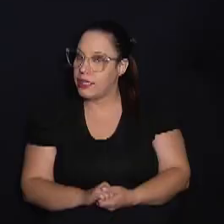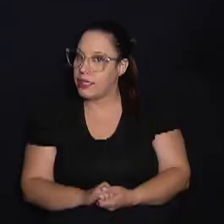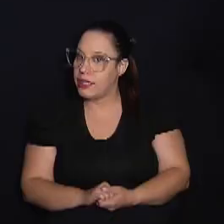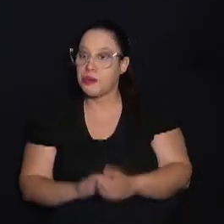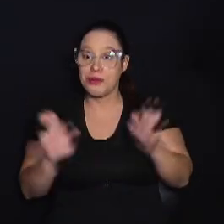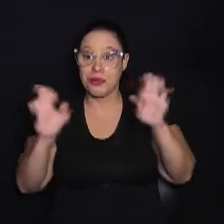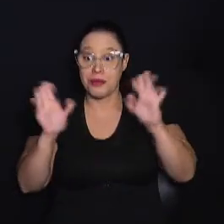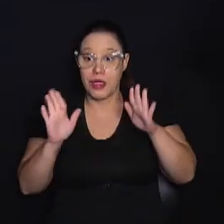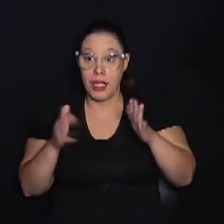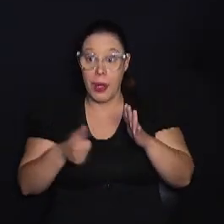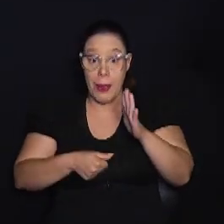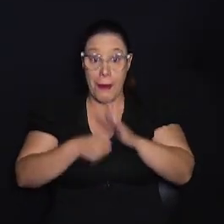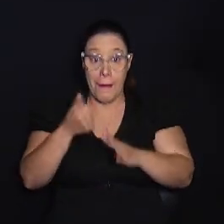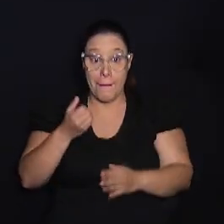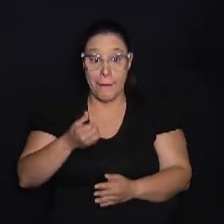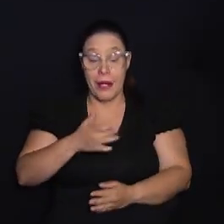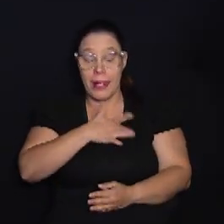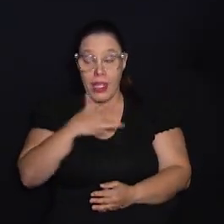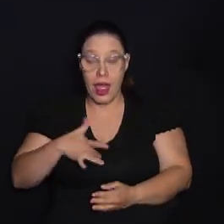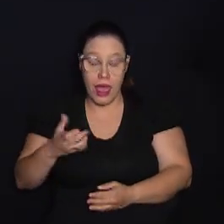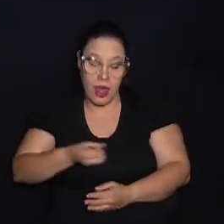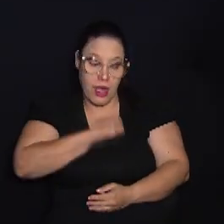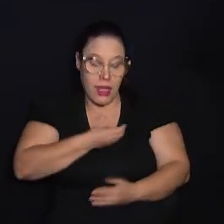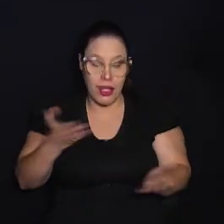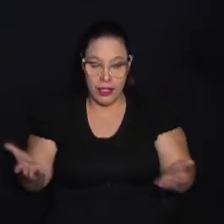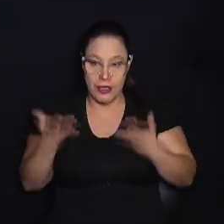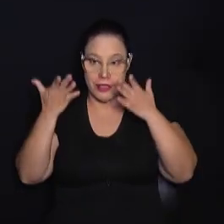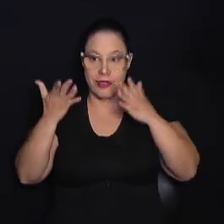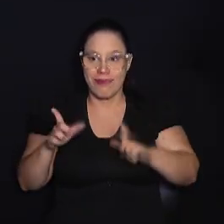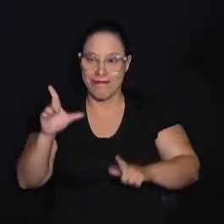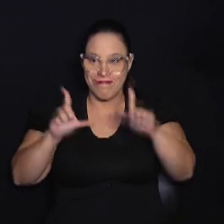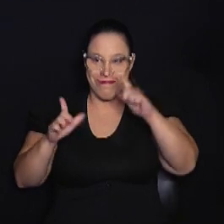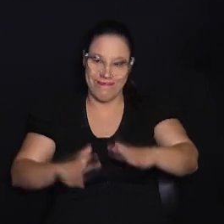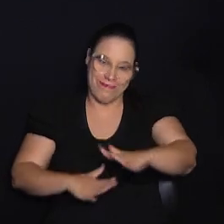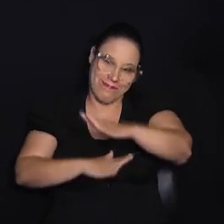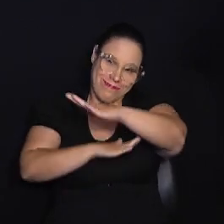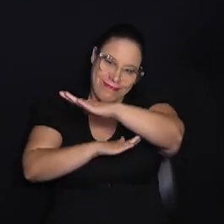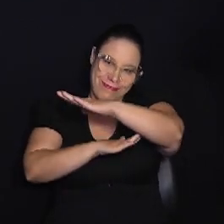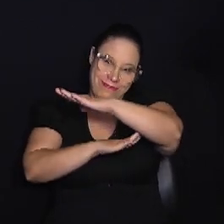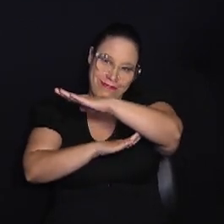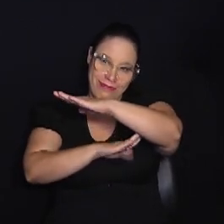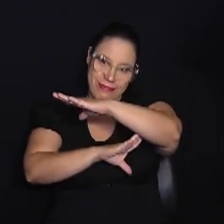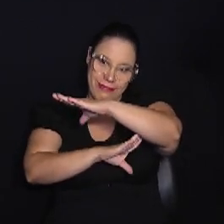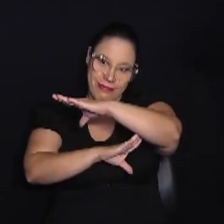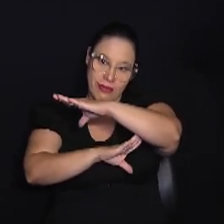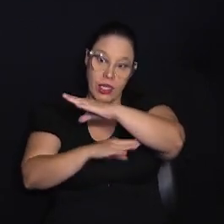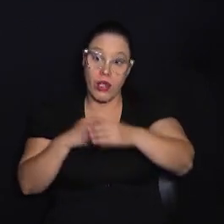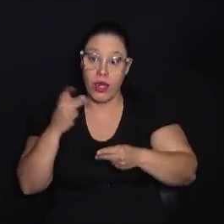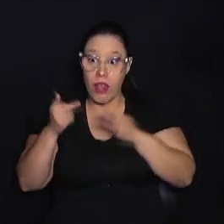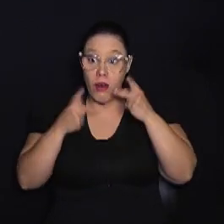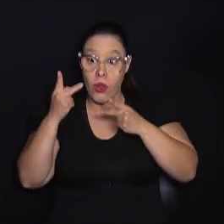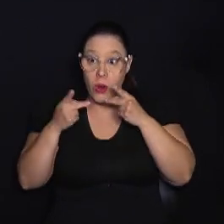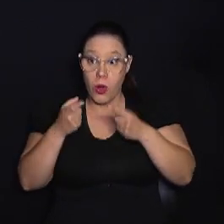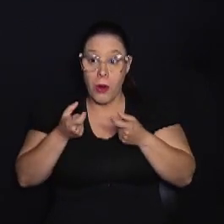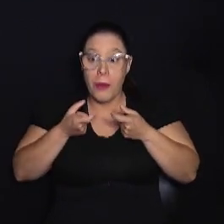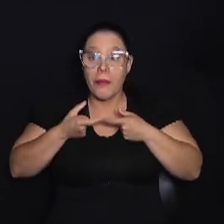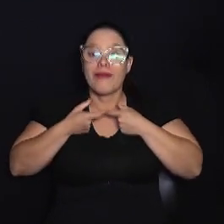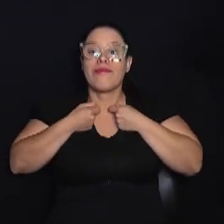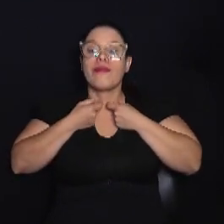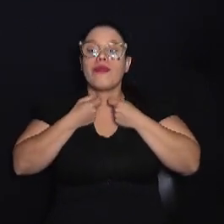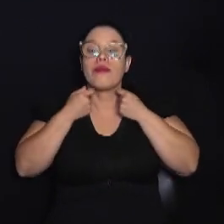Olá pessoal, mais um Saúde é Vida começando aqui na programação da TV Câmara Campinas. Hoje nós vamos falar sobre o câncer